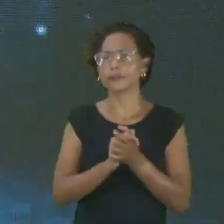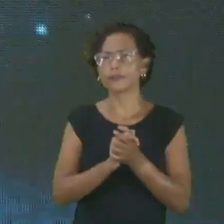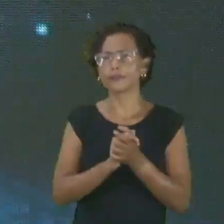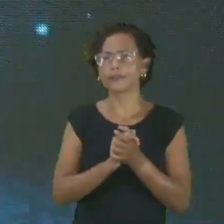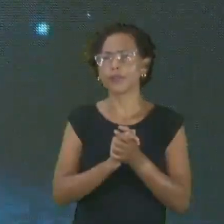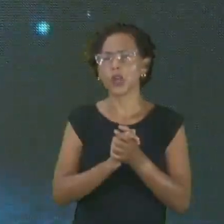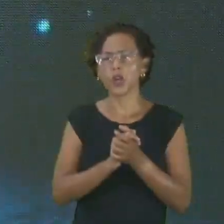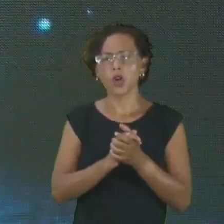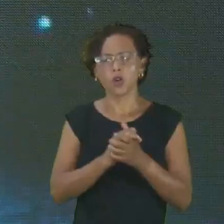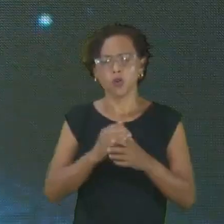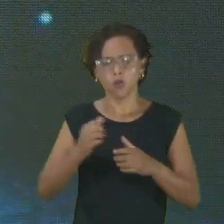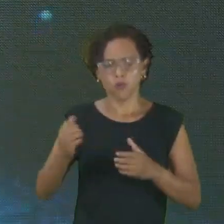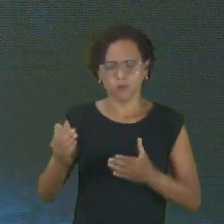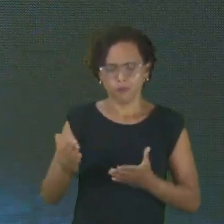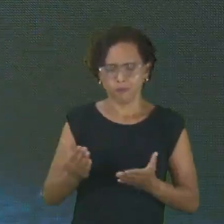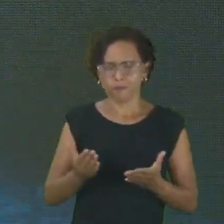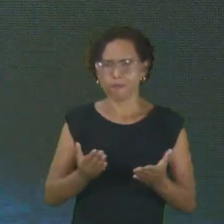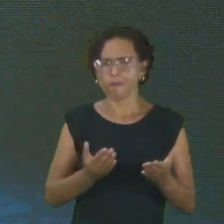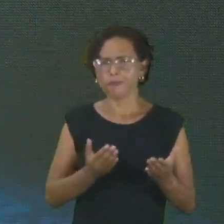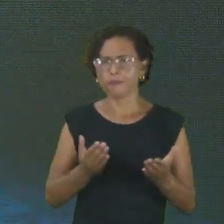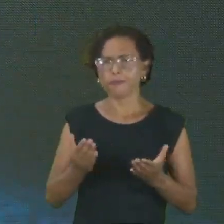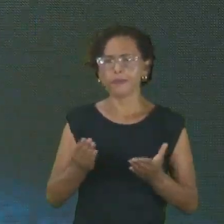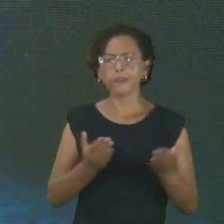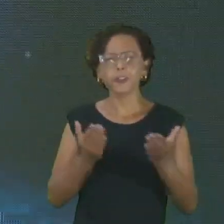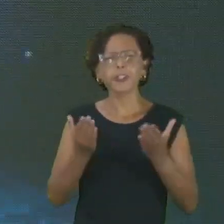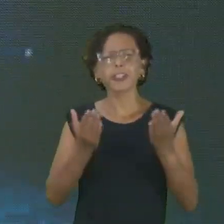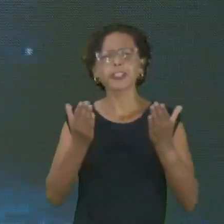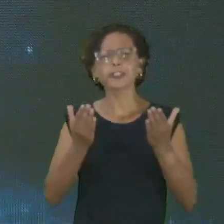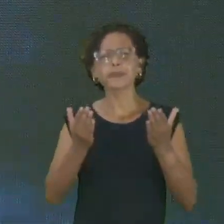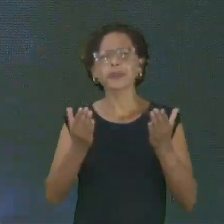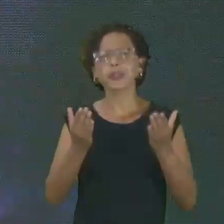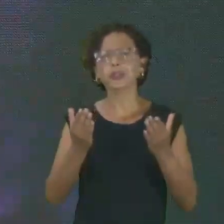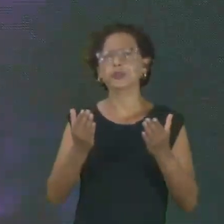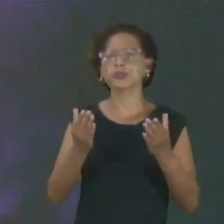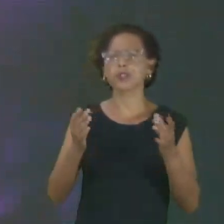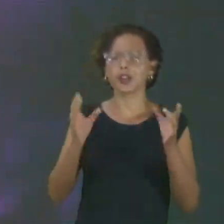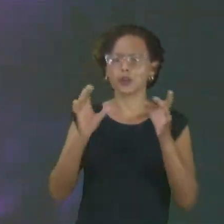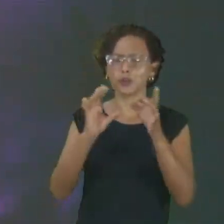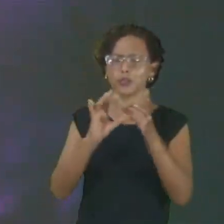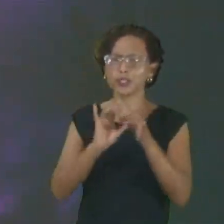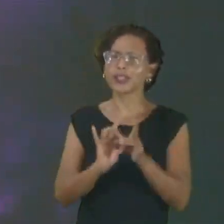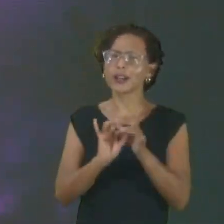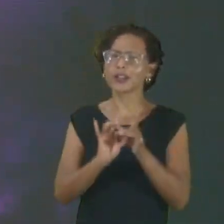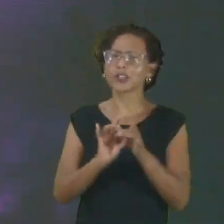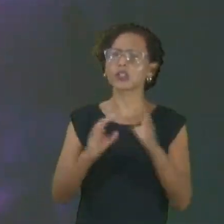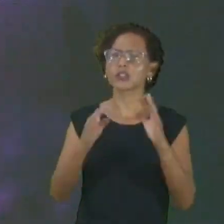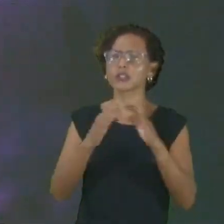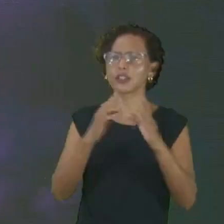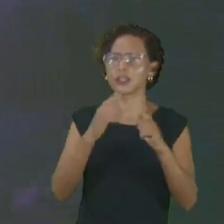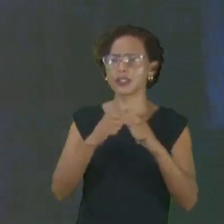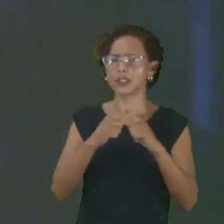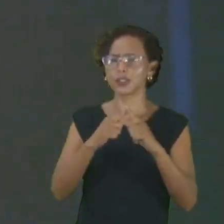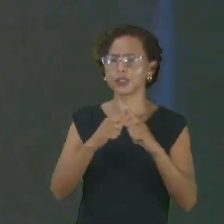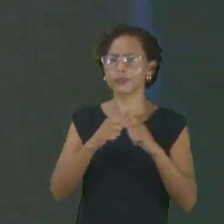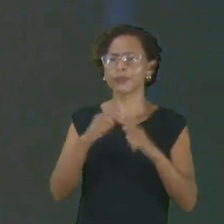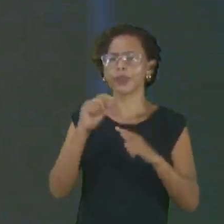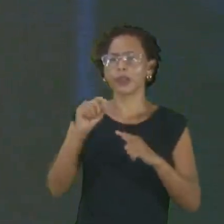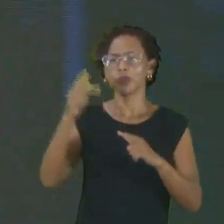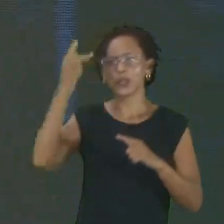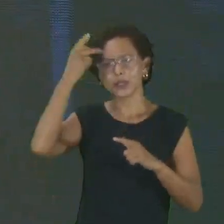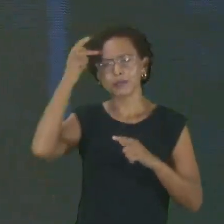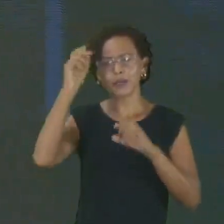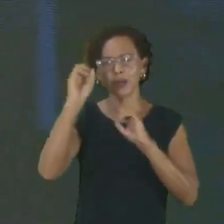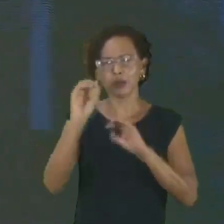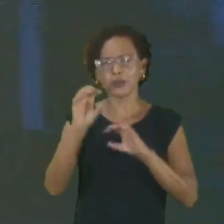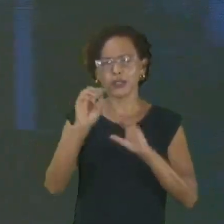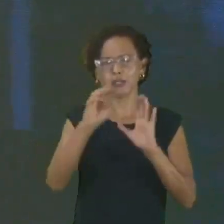o fortalecimento da unidade da igreja. O que Paulo está ensinando aqui nesse texto